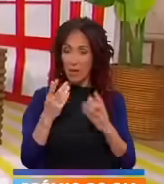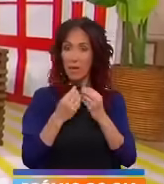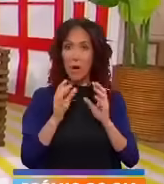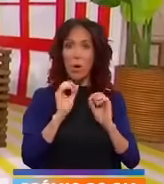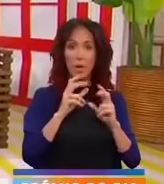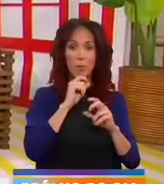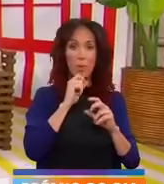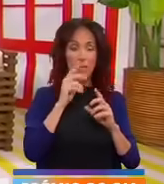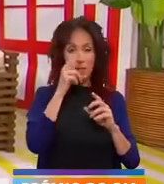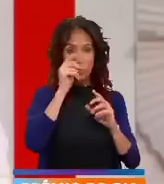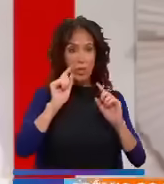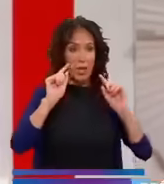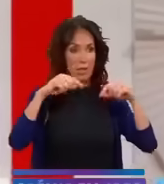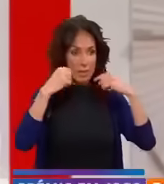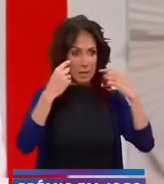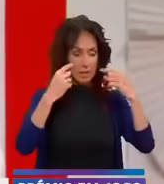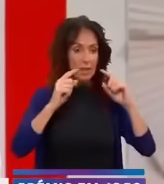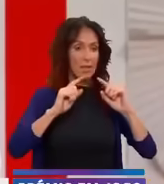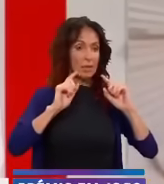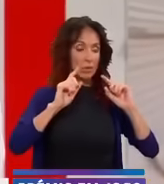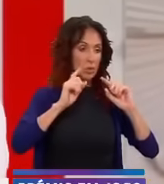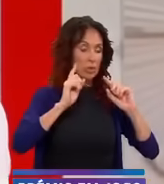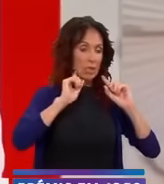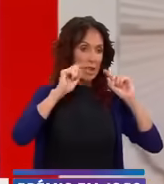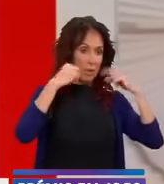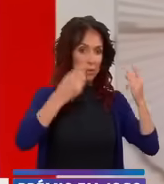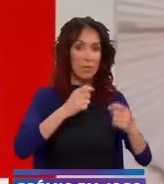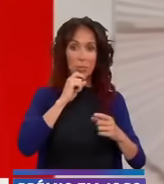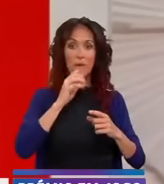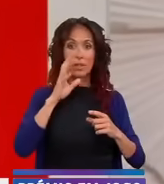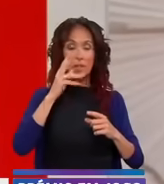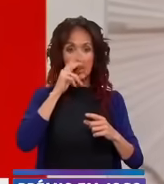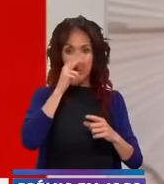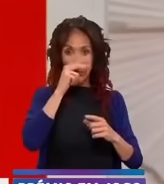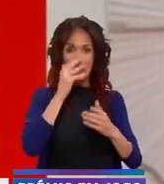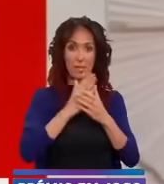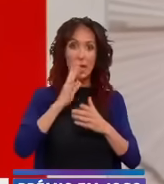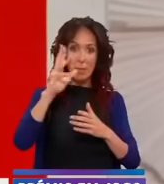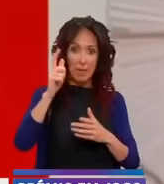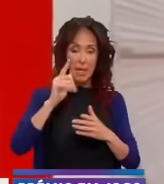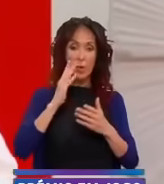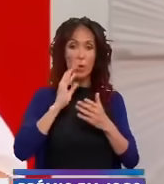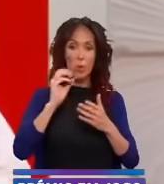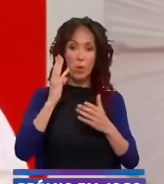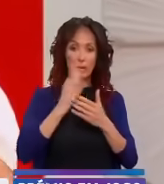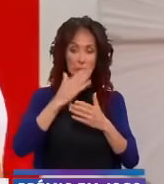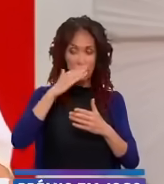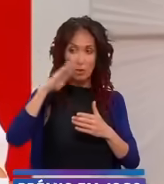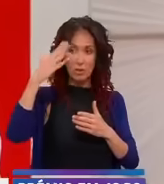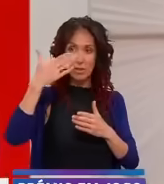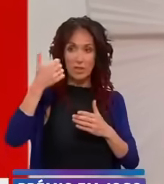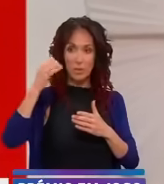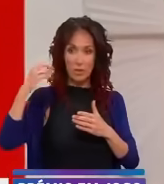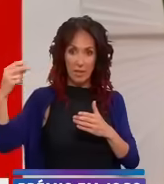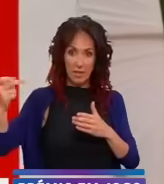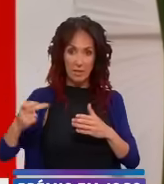e podem dia. Namorar até amanhã, se quiserem, até ao fim da vida deles. Que seja, até aos 150 anos. O que não me vão, amigo... O problema é que as pessoas estão a ver. E a Susana Dias